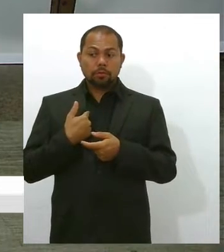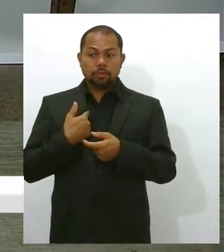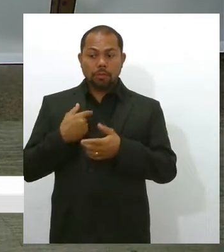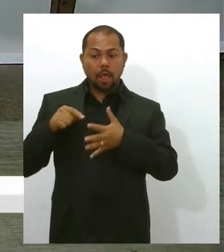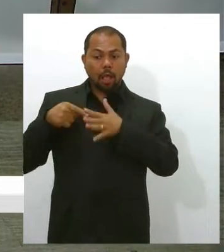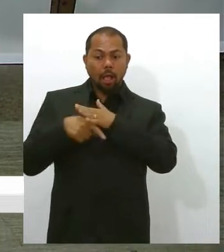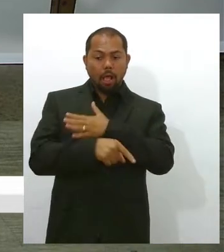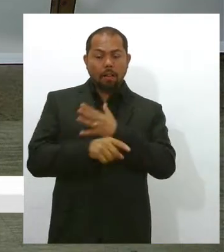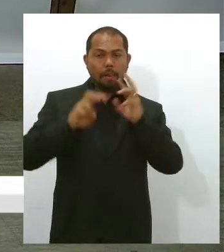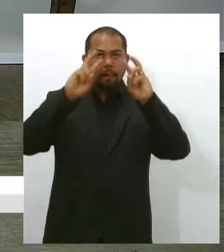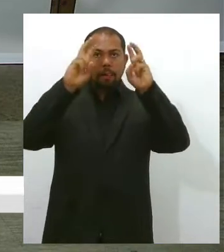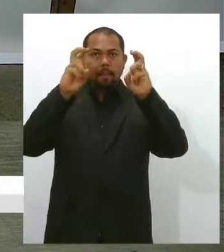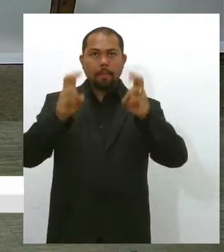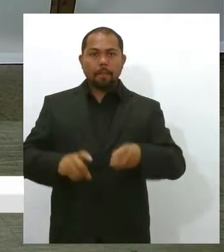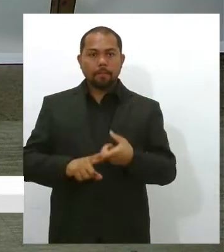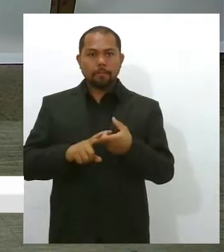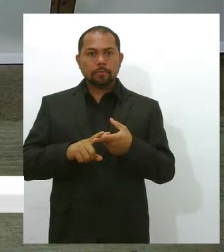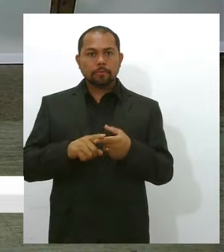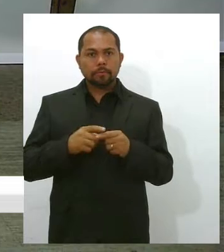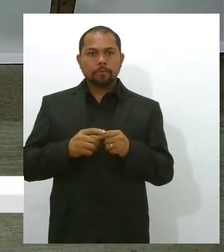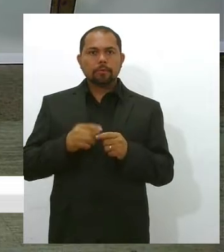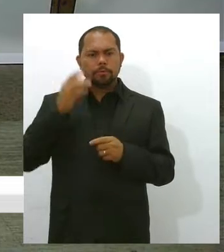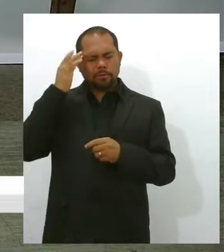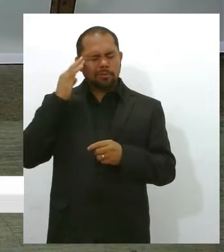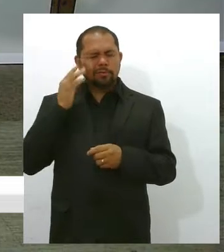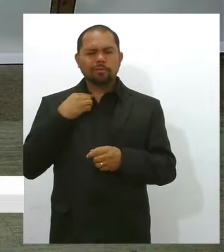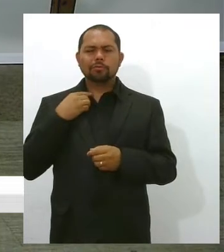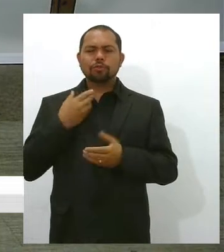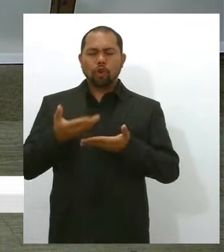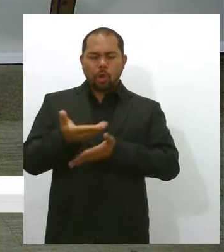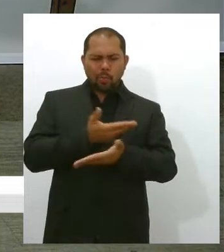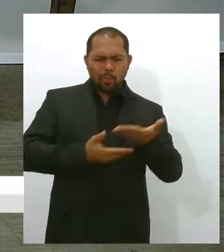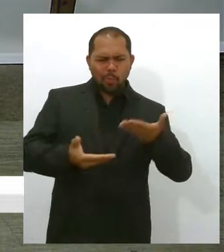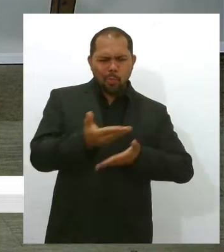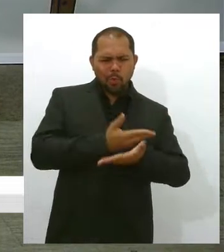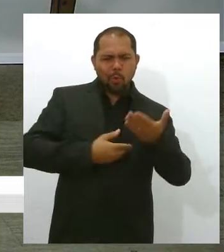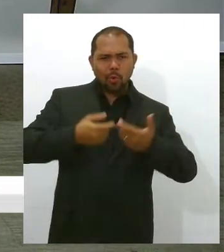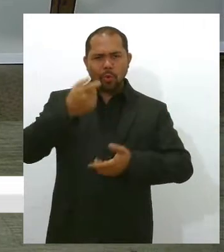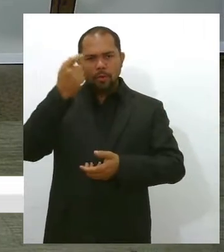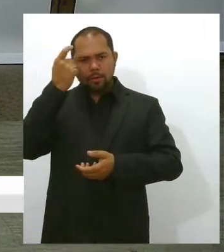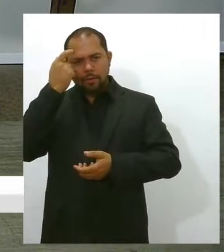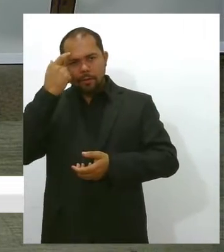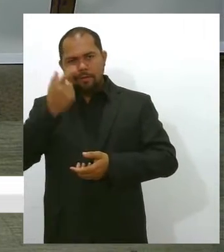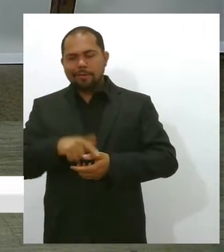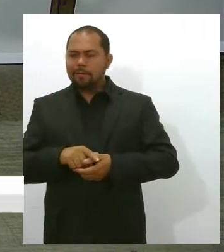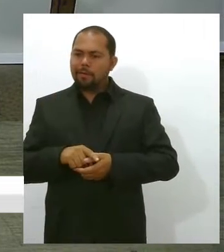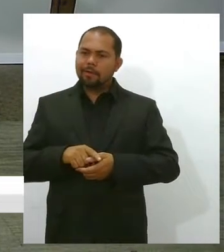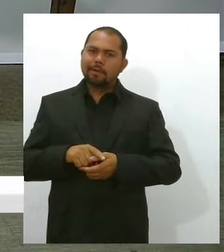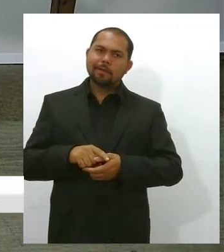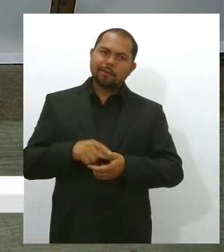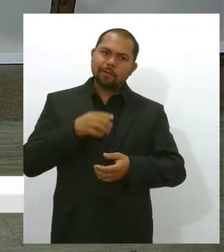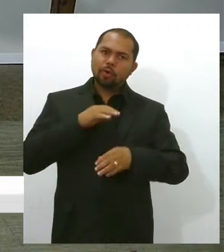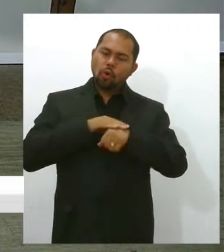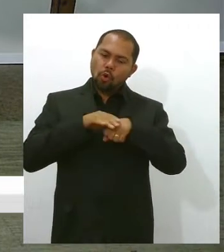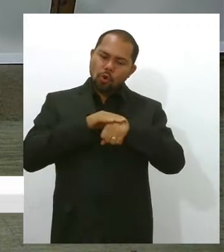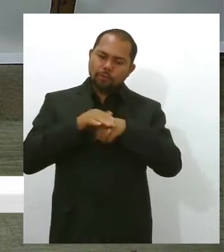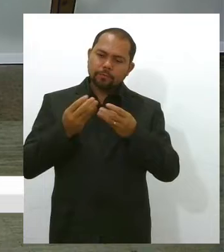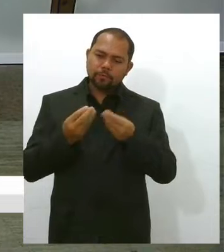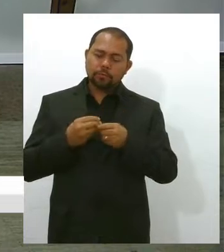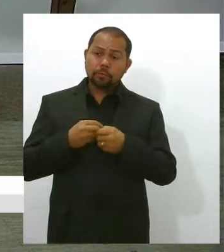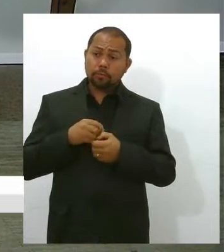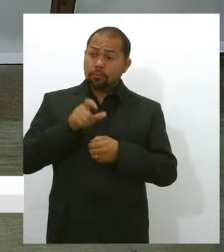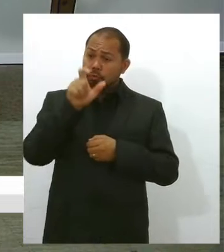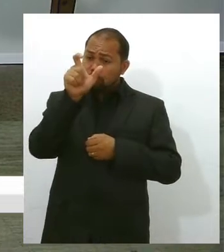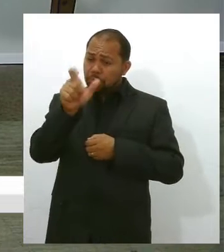ele nascer, eu acho que vocês trocaram muita ideia antes sobre tudo isso, né, sobre ser pai nesse mundo, né,